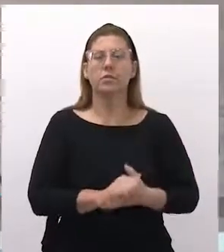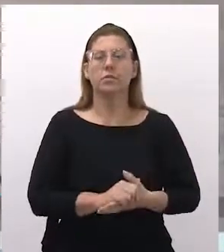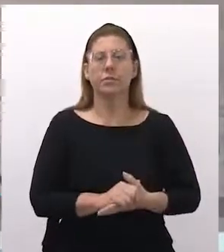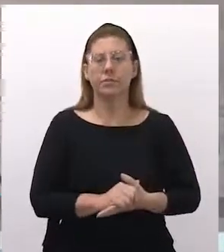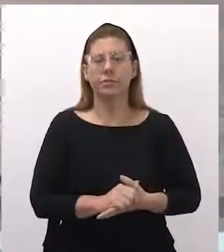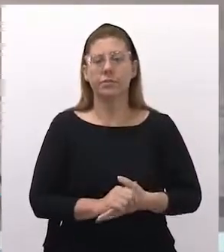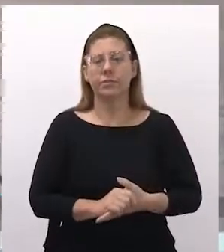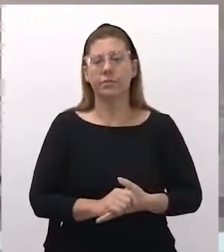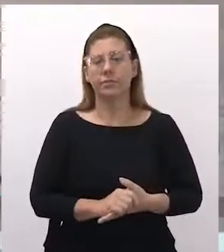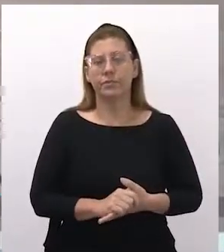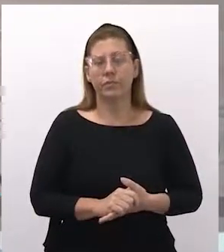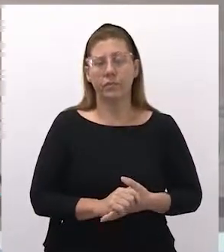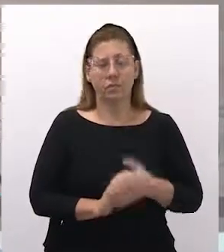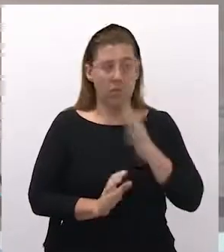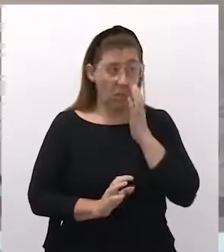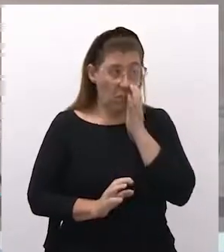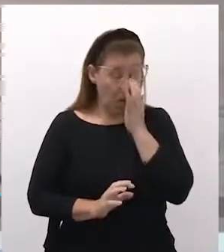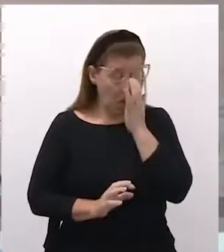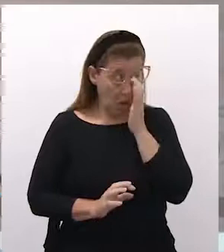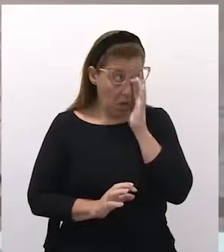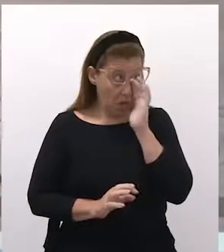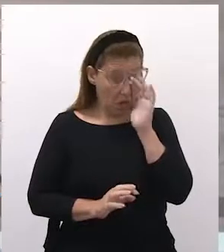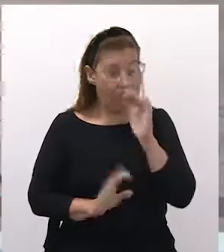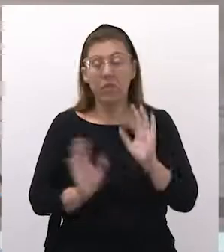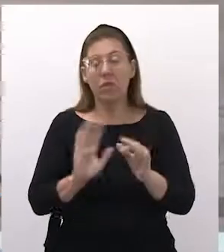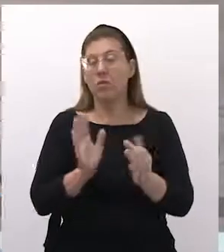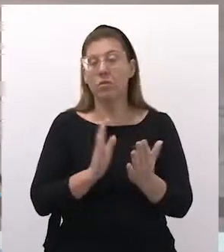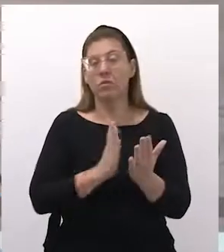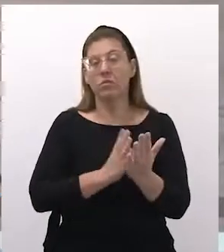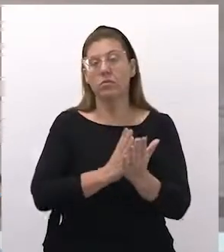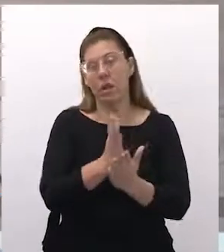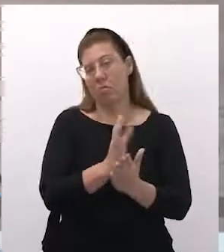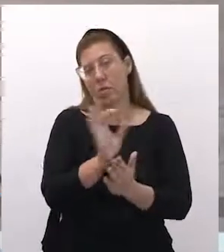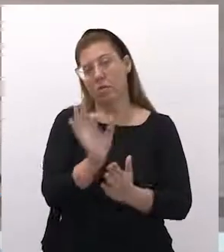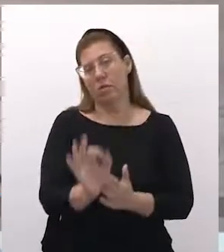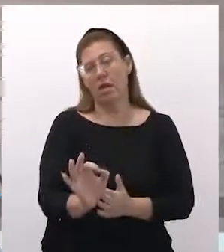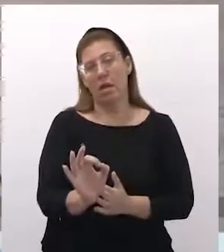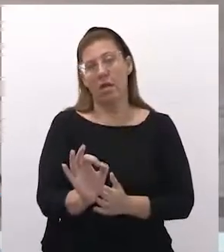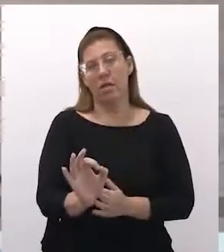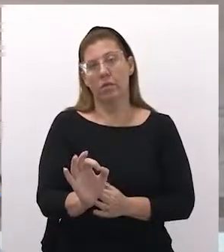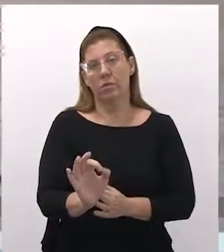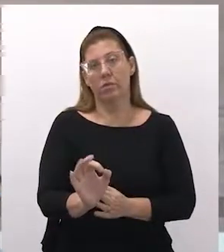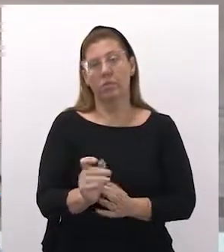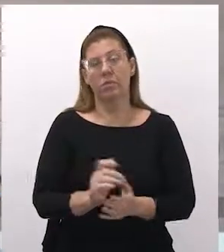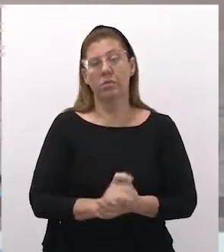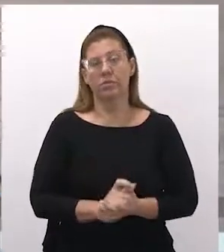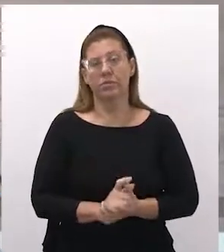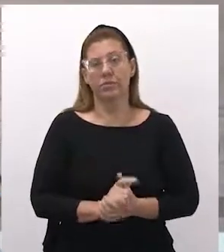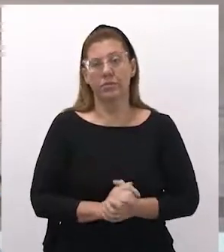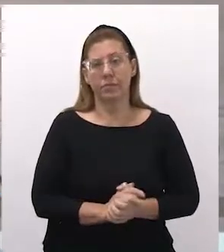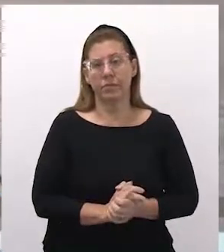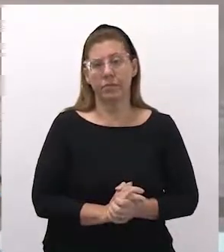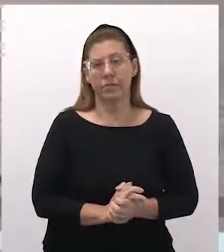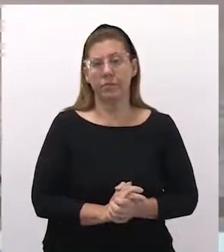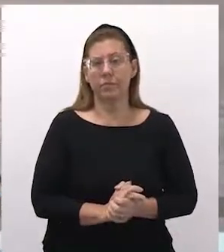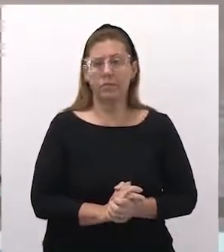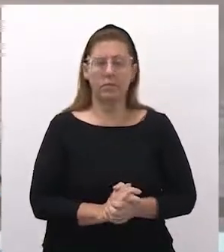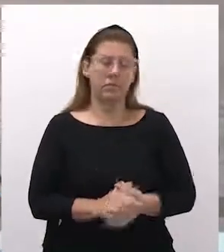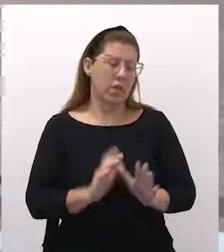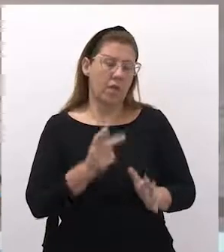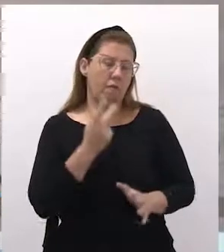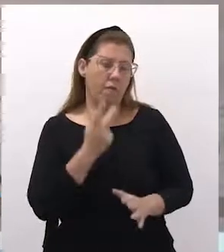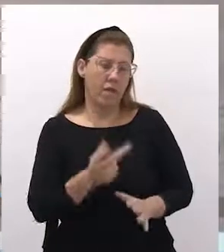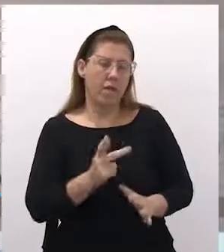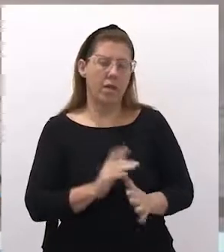eu acho não, assim, não é um caminho ideal, né? O ideal, como eu disse, é de